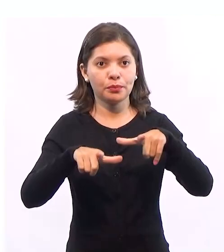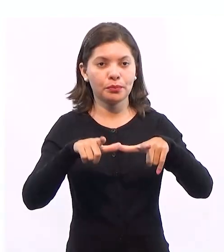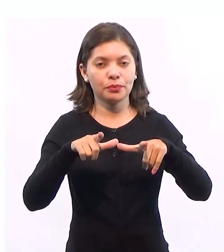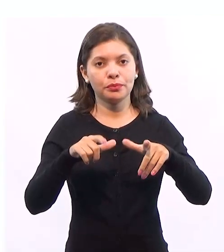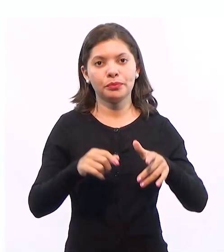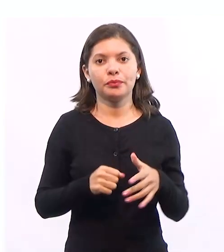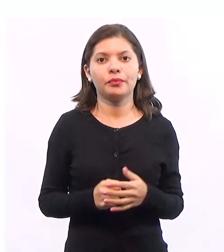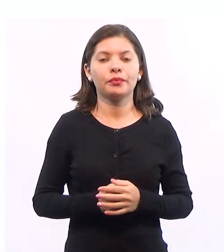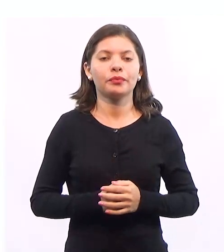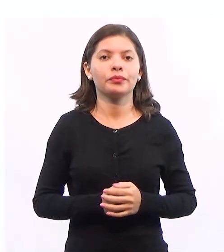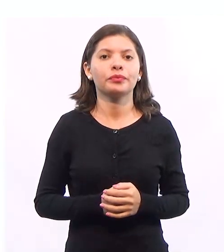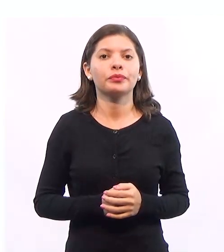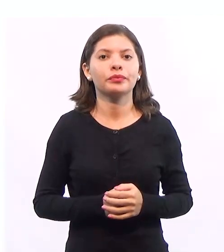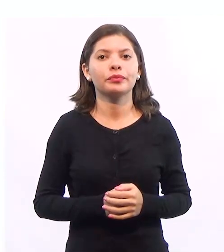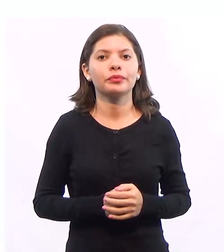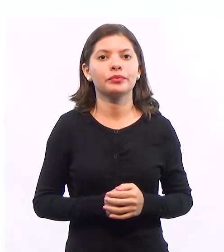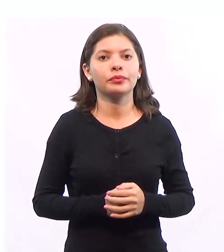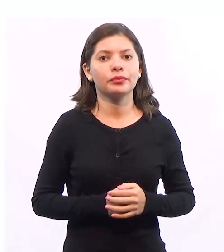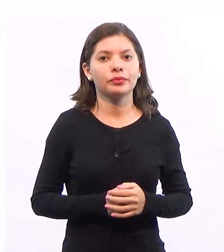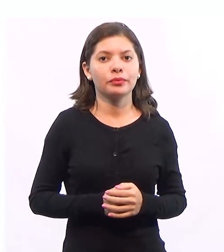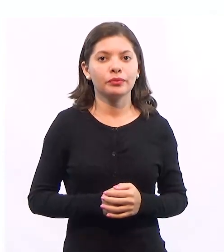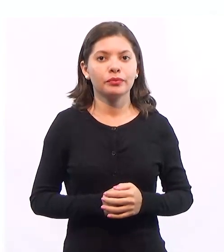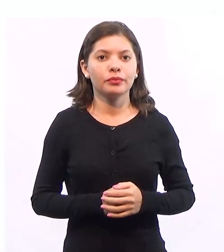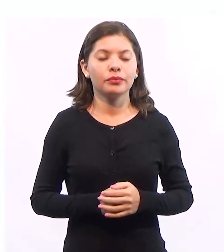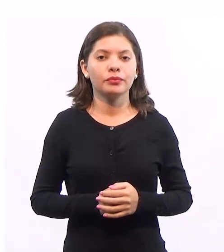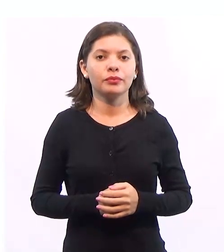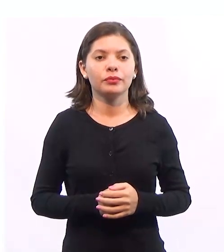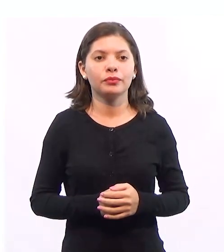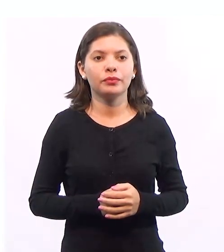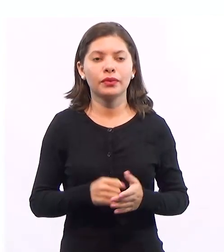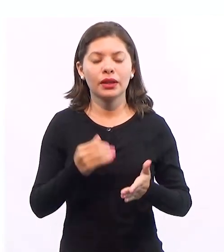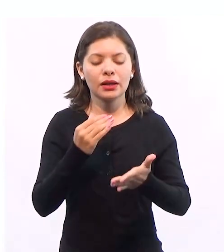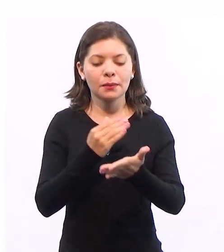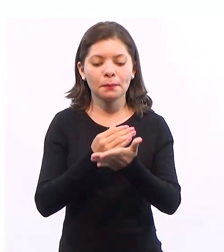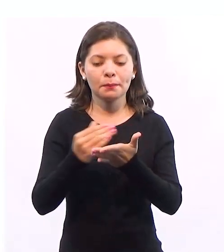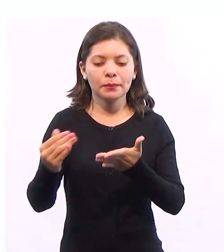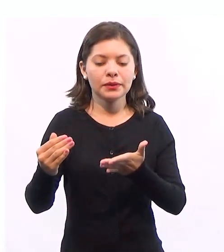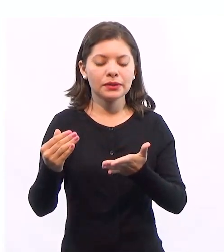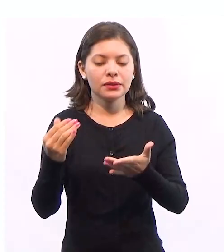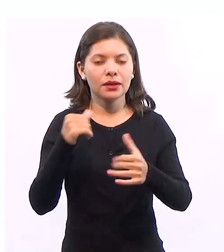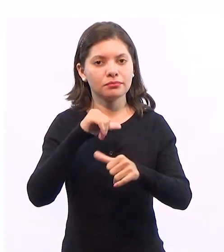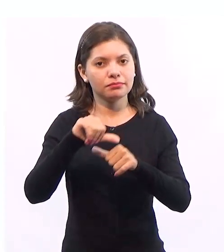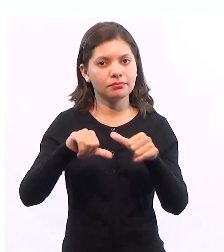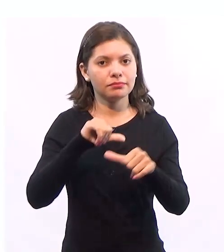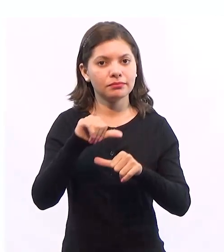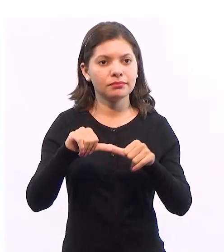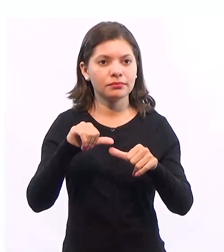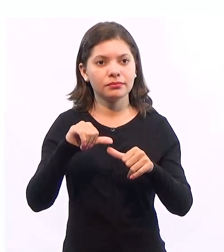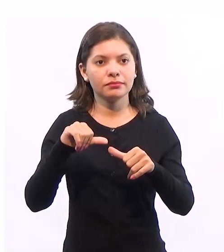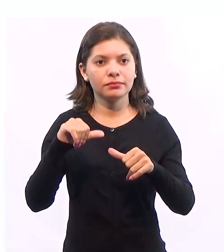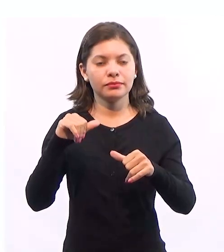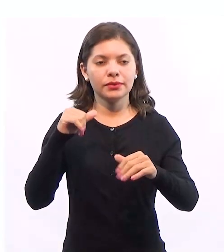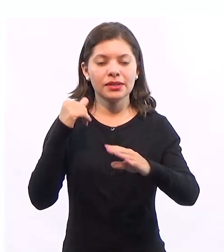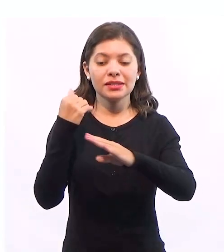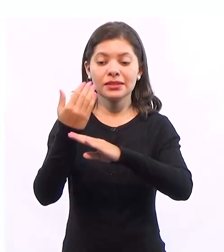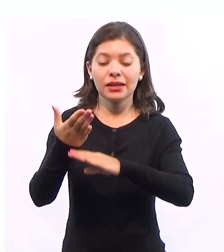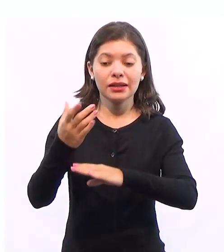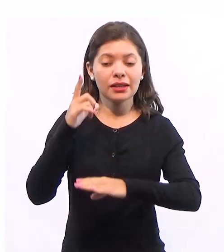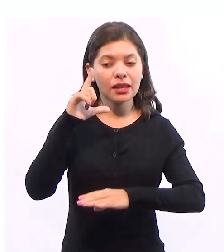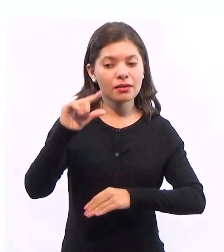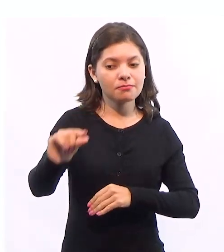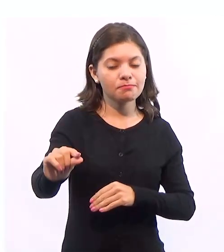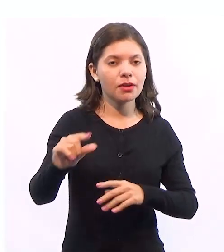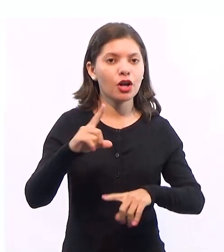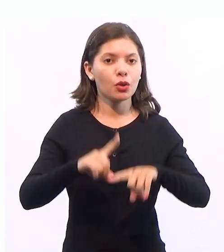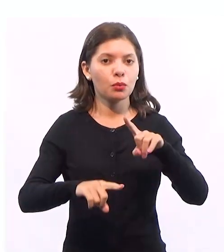serviço. O processamento, que é quem recebe as entradas ou insumos para começar o processo de modificação. E a saída de